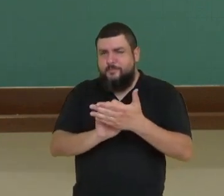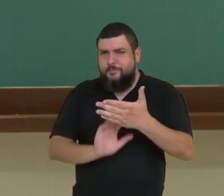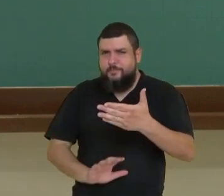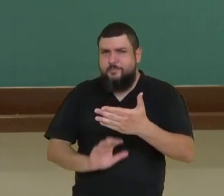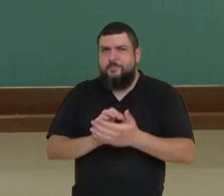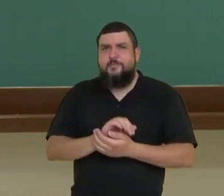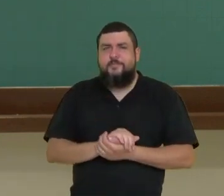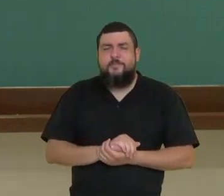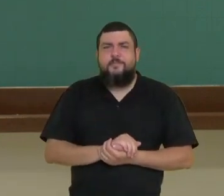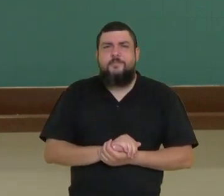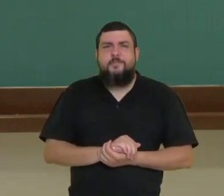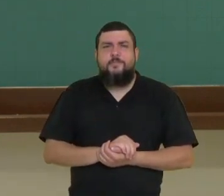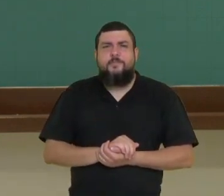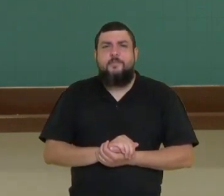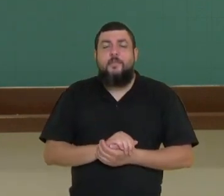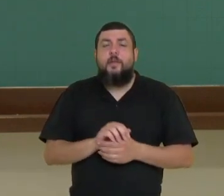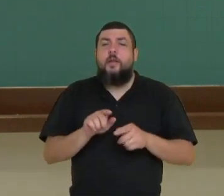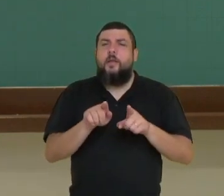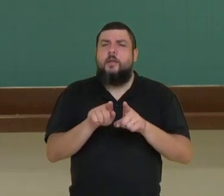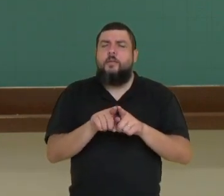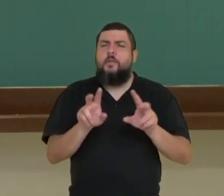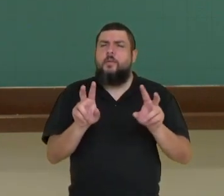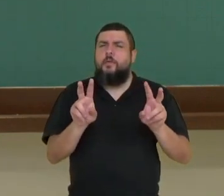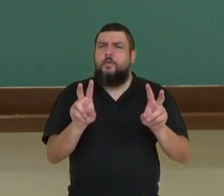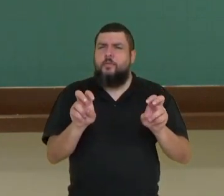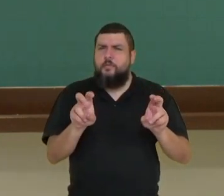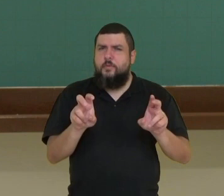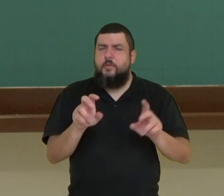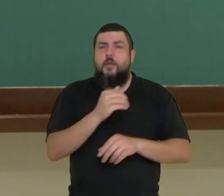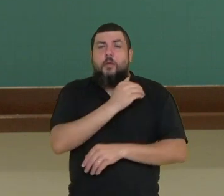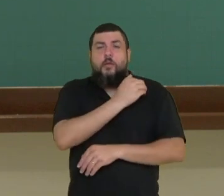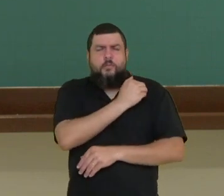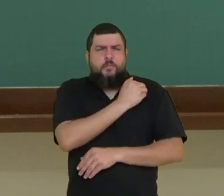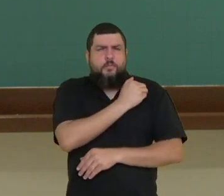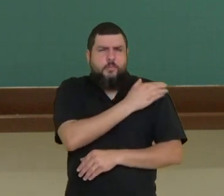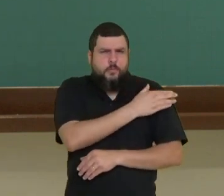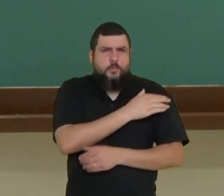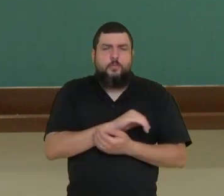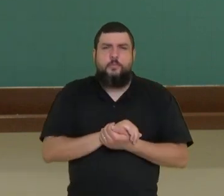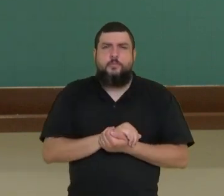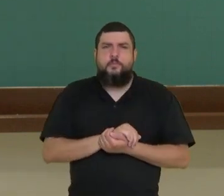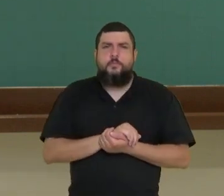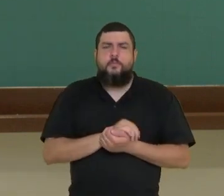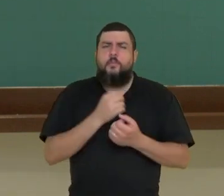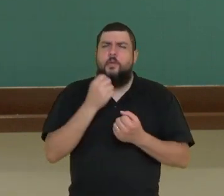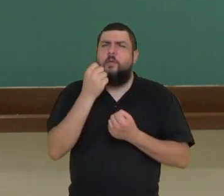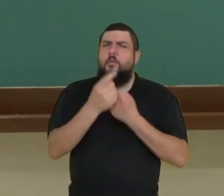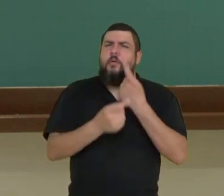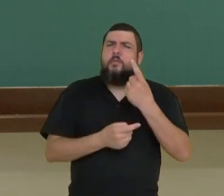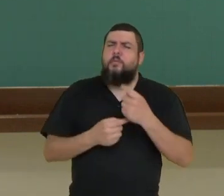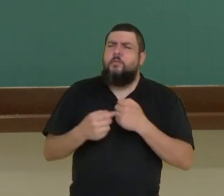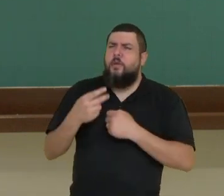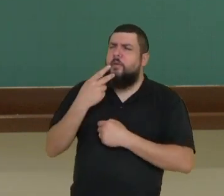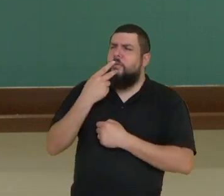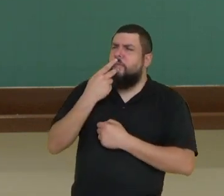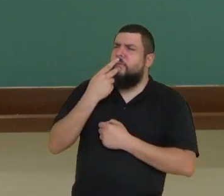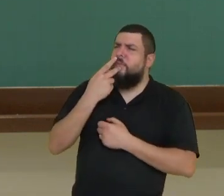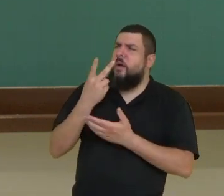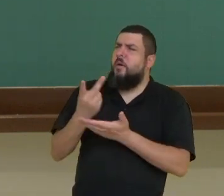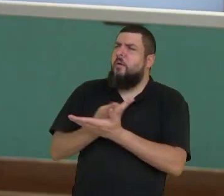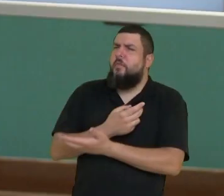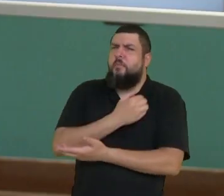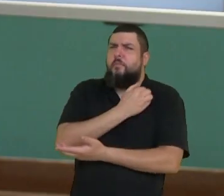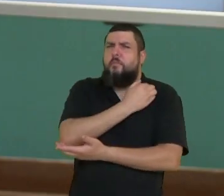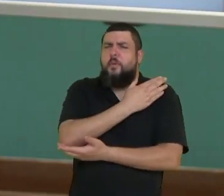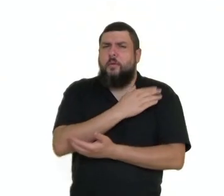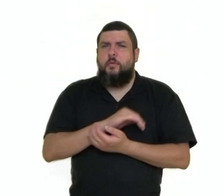questão. E a questão do preconceito, né? Quantas vezes já não nos deparamos com o preconceito? E a gente sabe que,